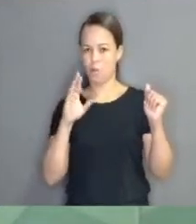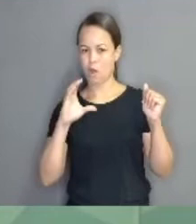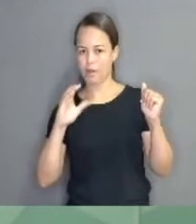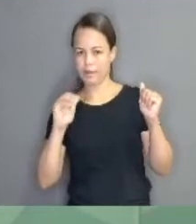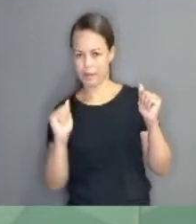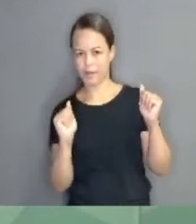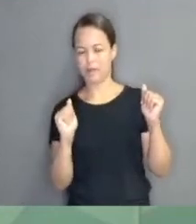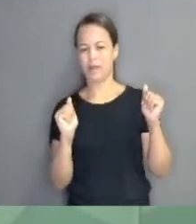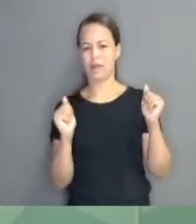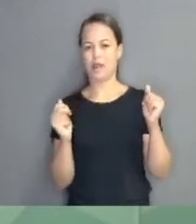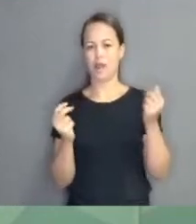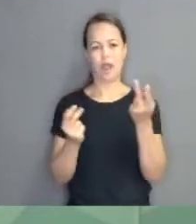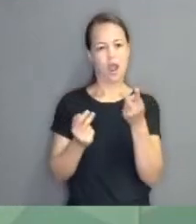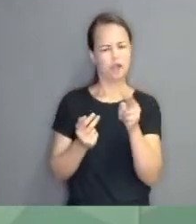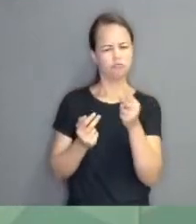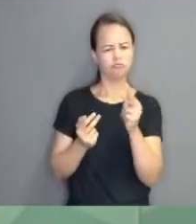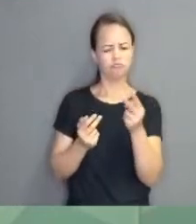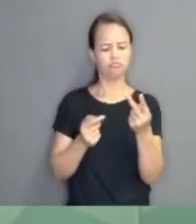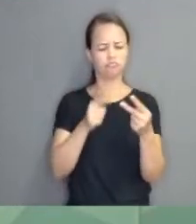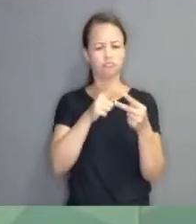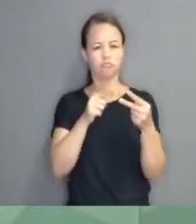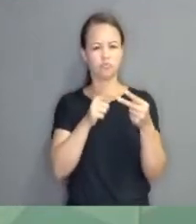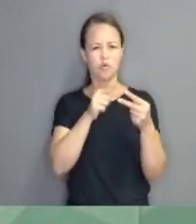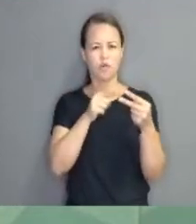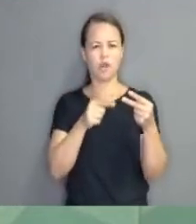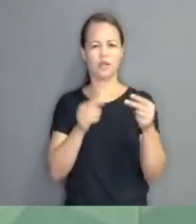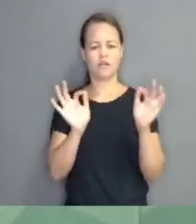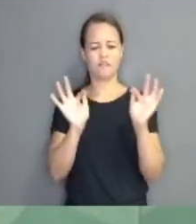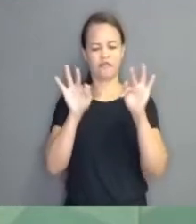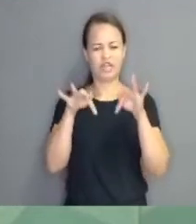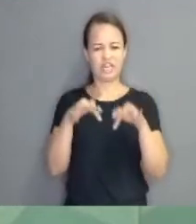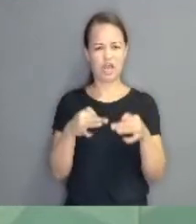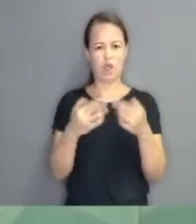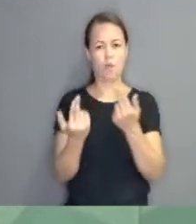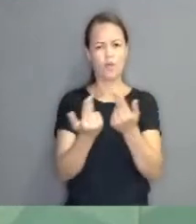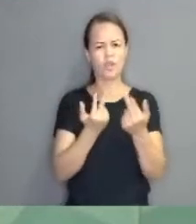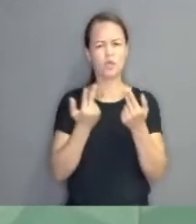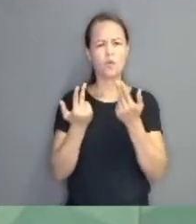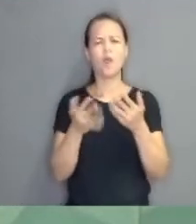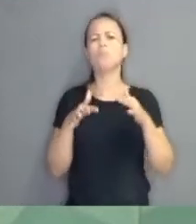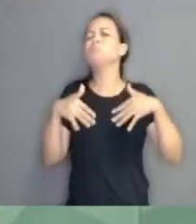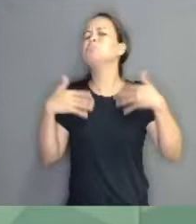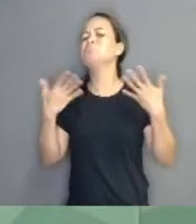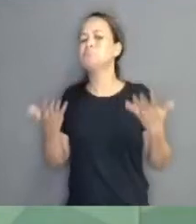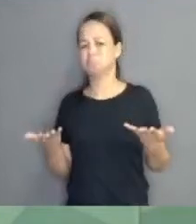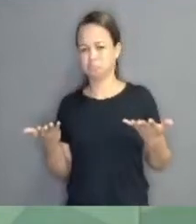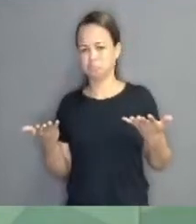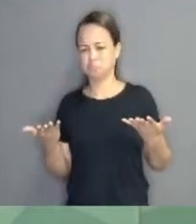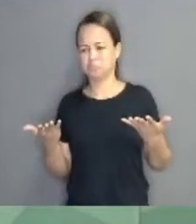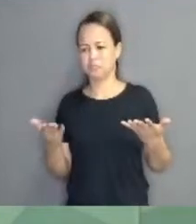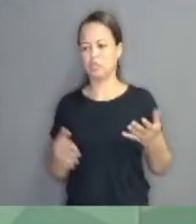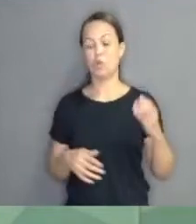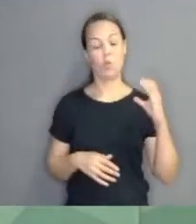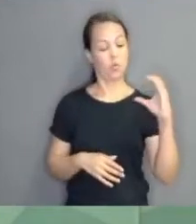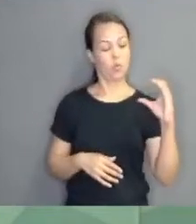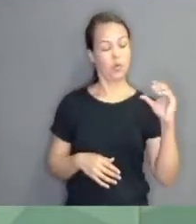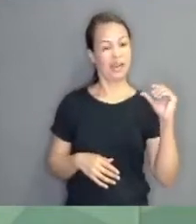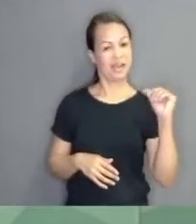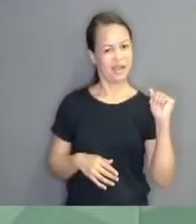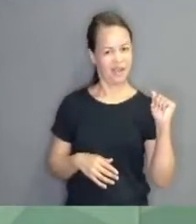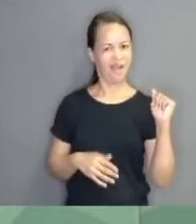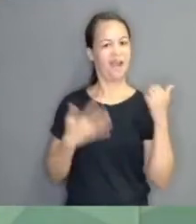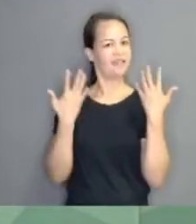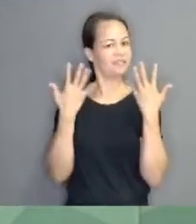as duas terminam com a sílaba igual ué gente ôca